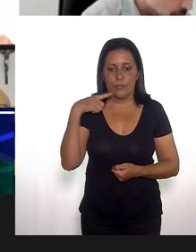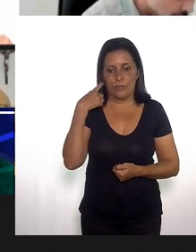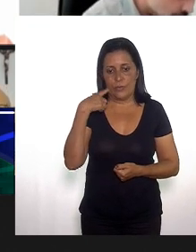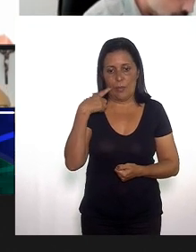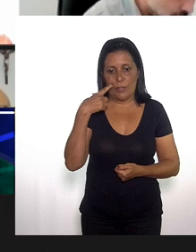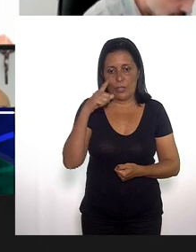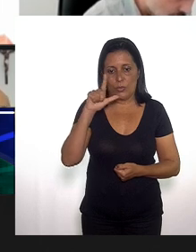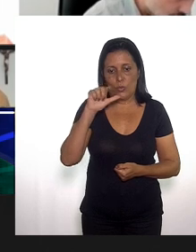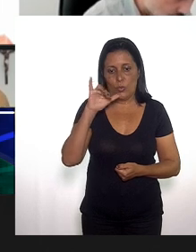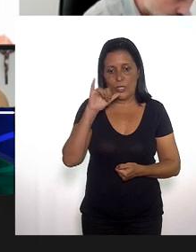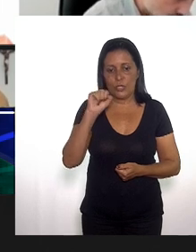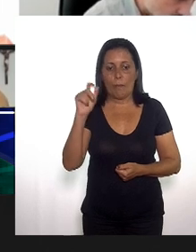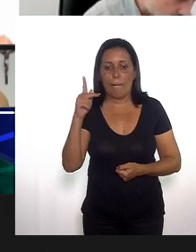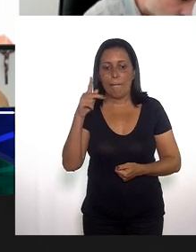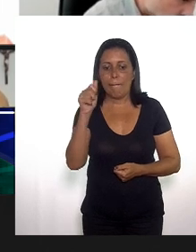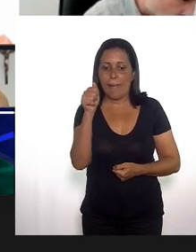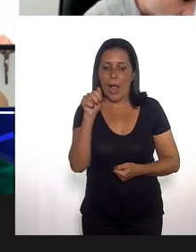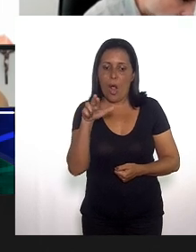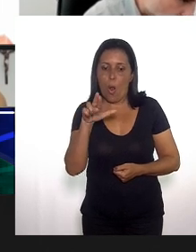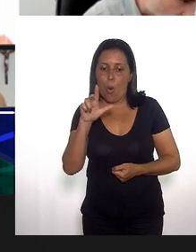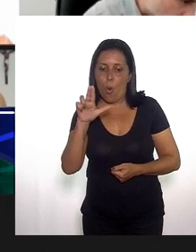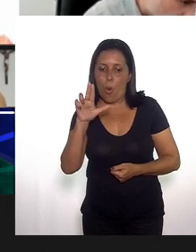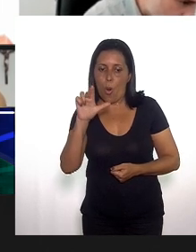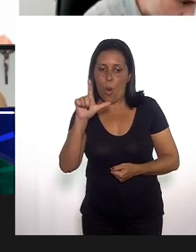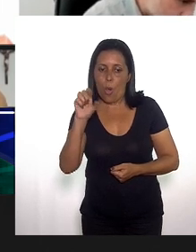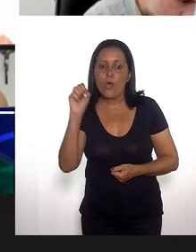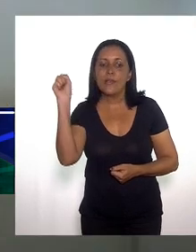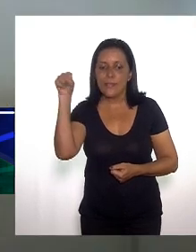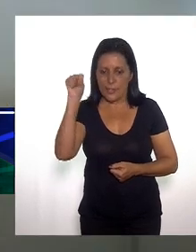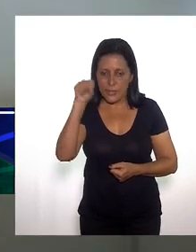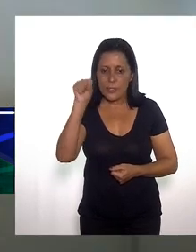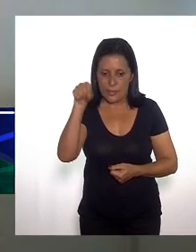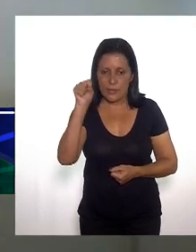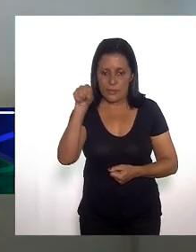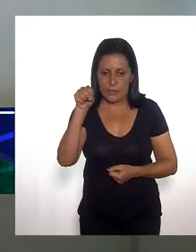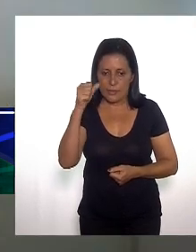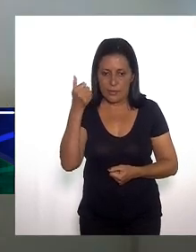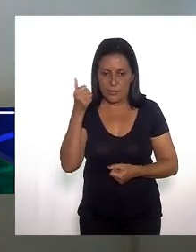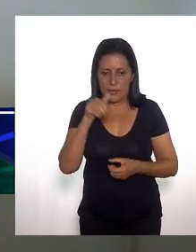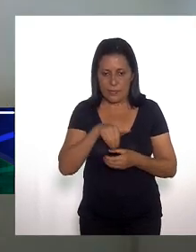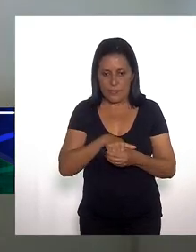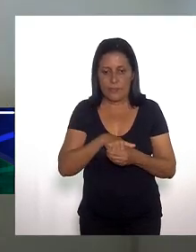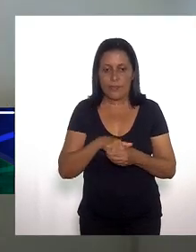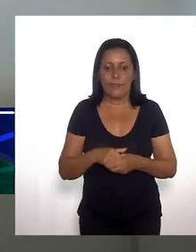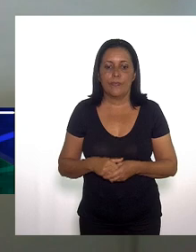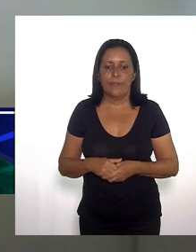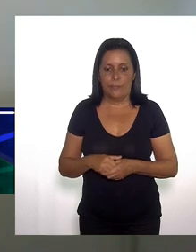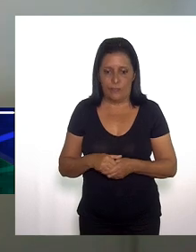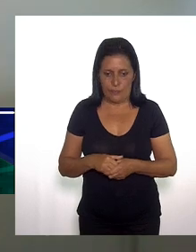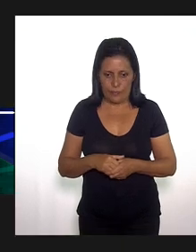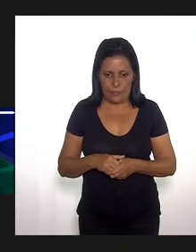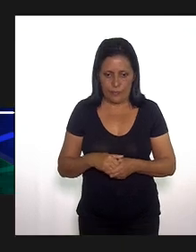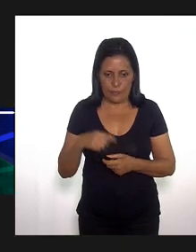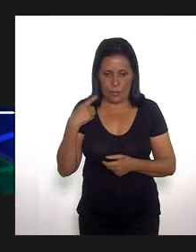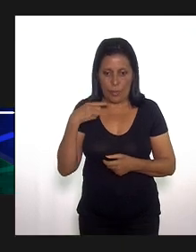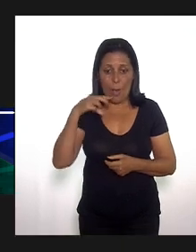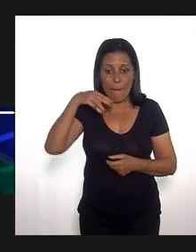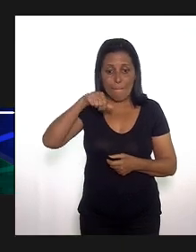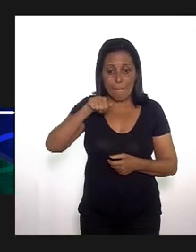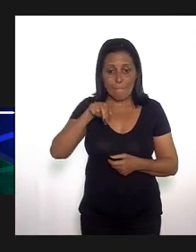Deputado Luiz Paulo. Sim. Votou sim. Deputado